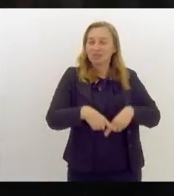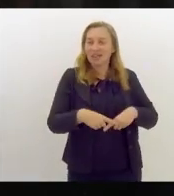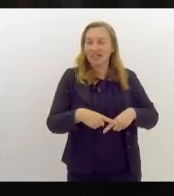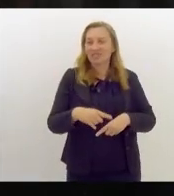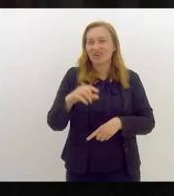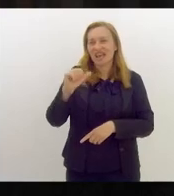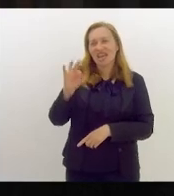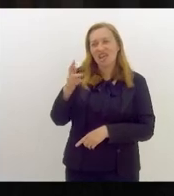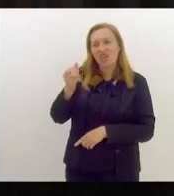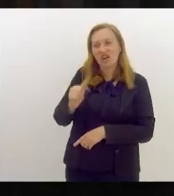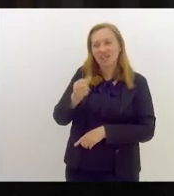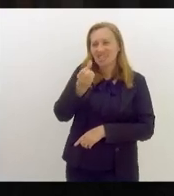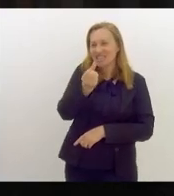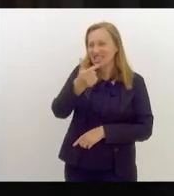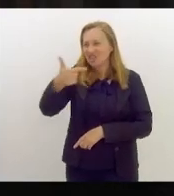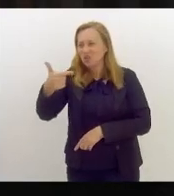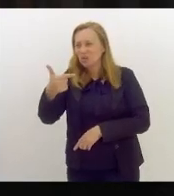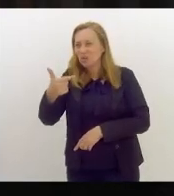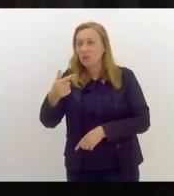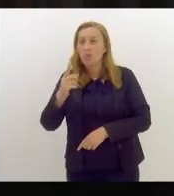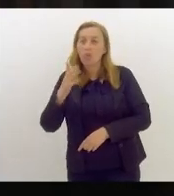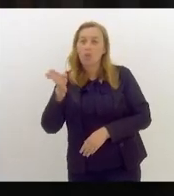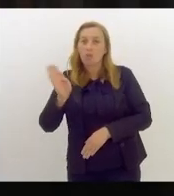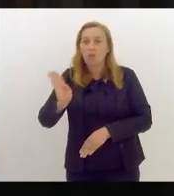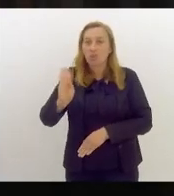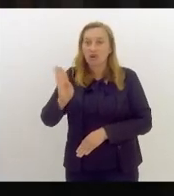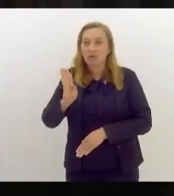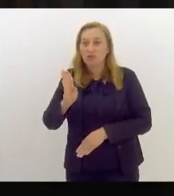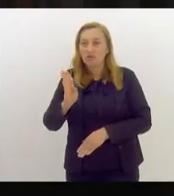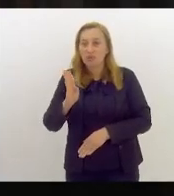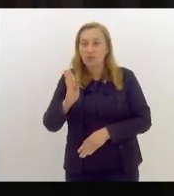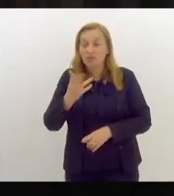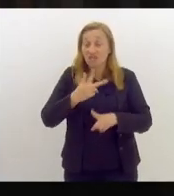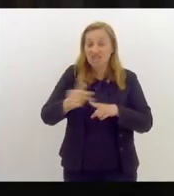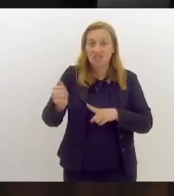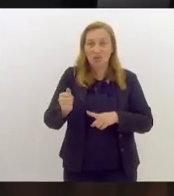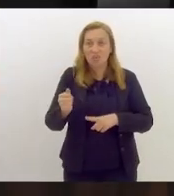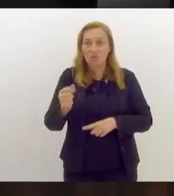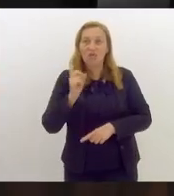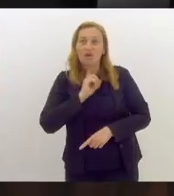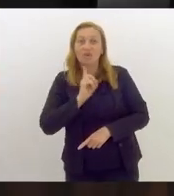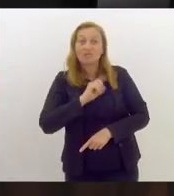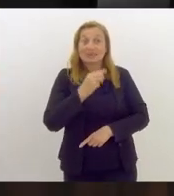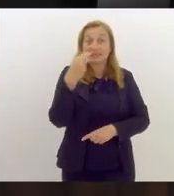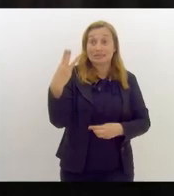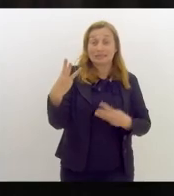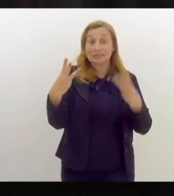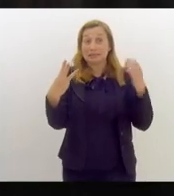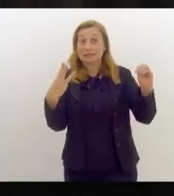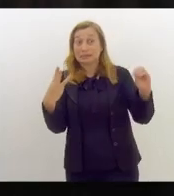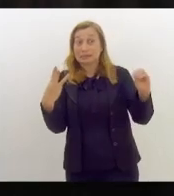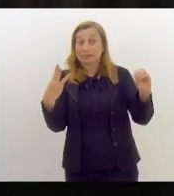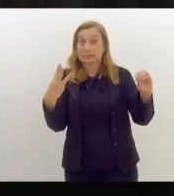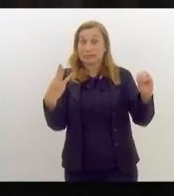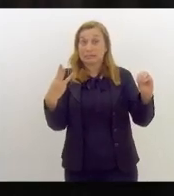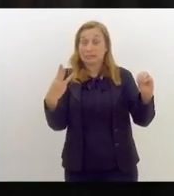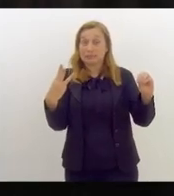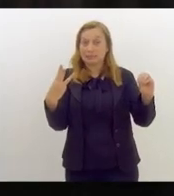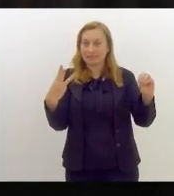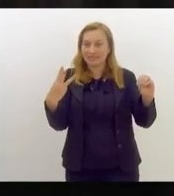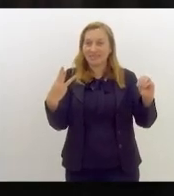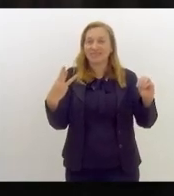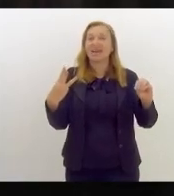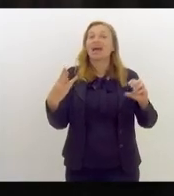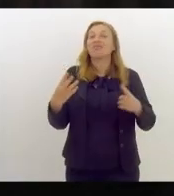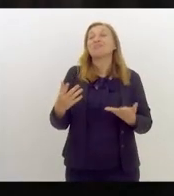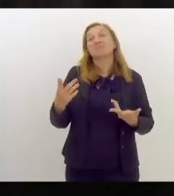1962 Quando o Botafogo patronou o Flamengo por 3 a 0 ponta direita do Botafogo era o Garrincha